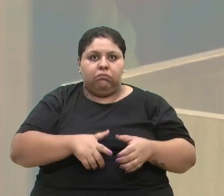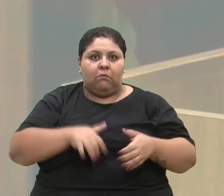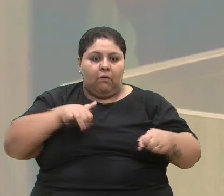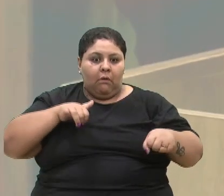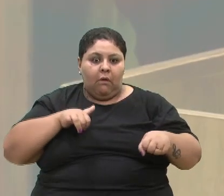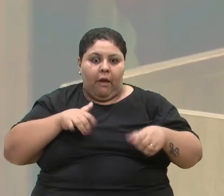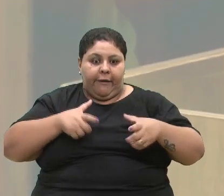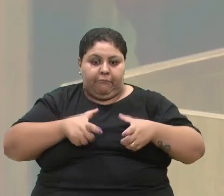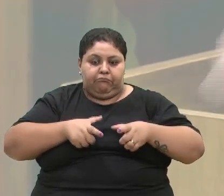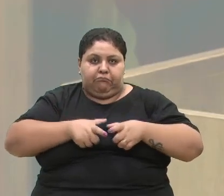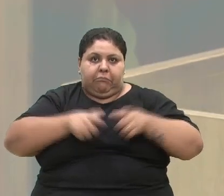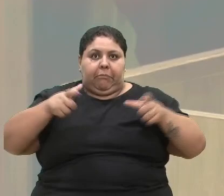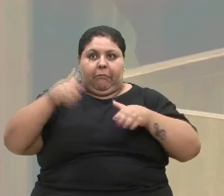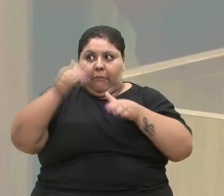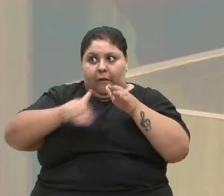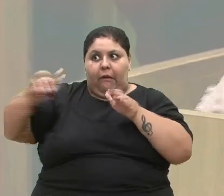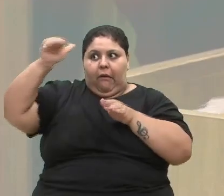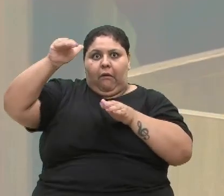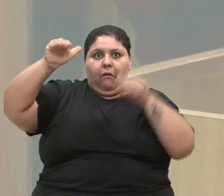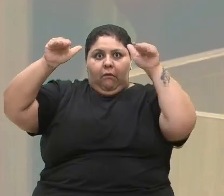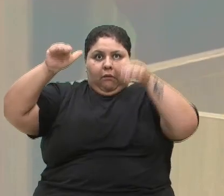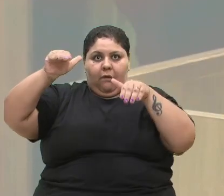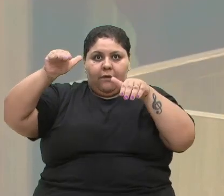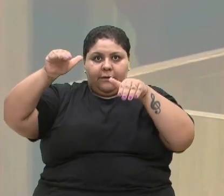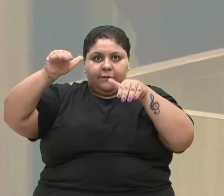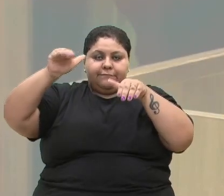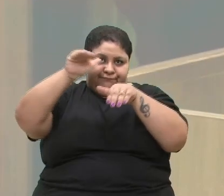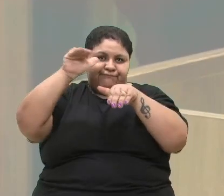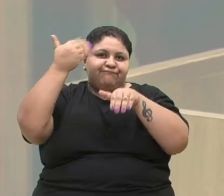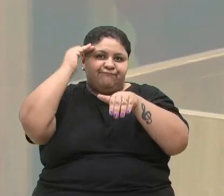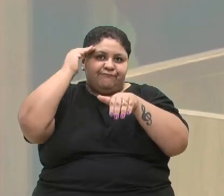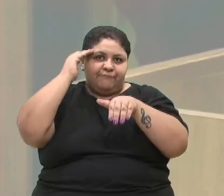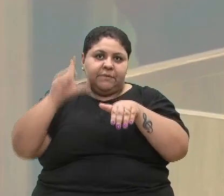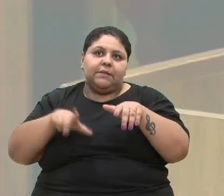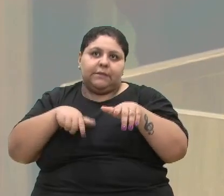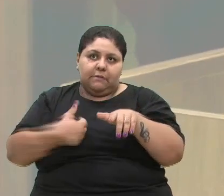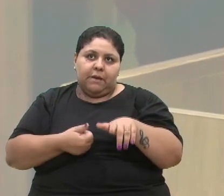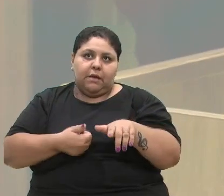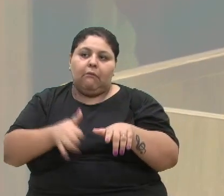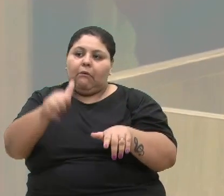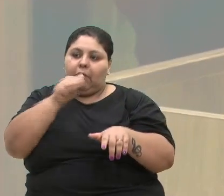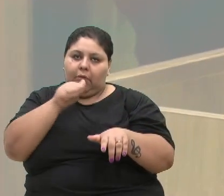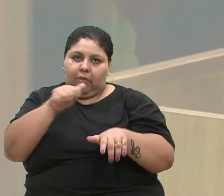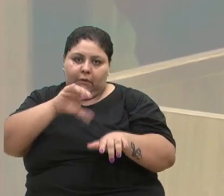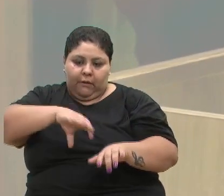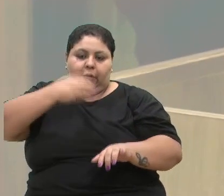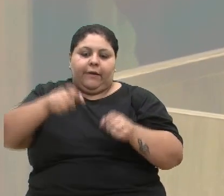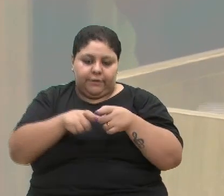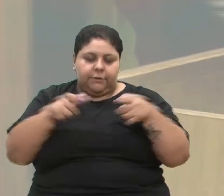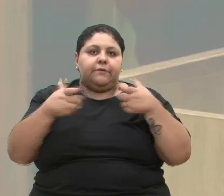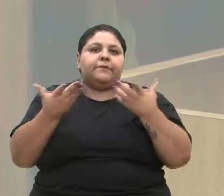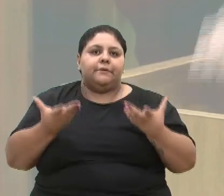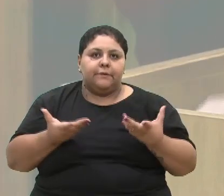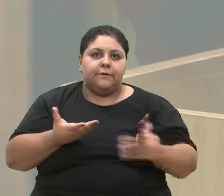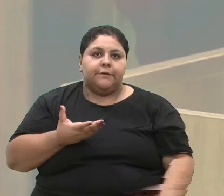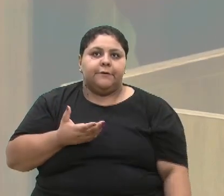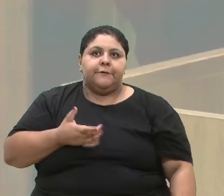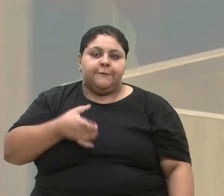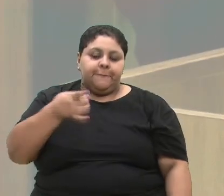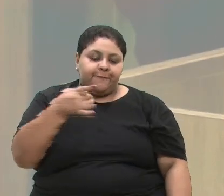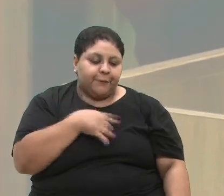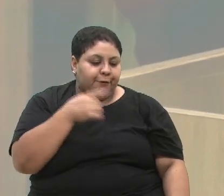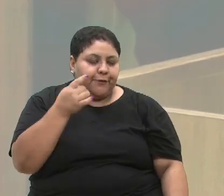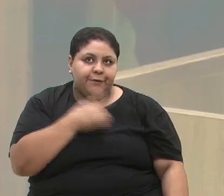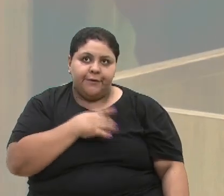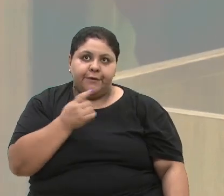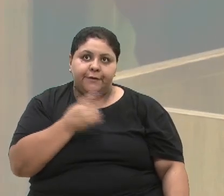tá? E de vez em quando mete um traguinho, né? Para alegrar, sabe? E aí a coragem aumenta. E o coitado que é pequenininho sai com os